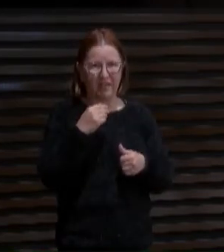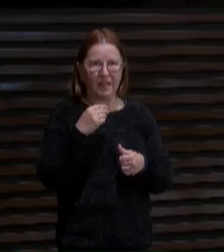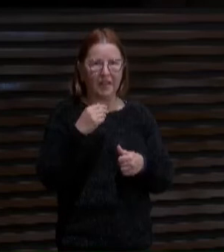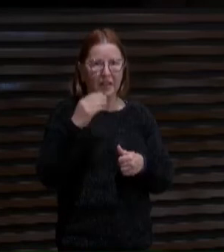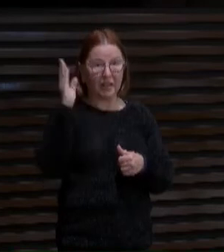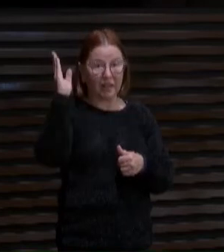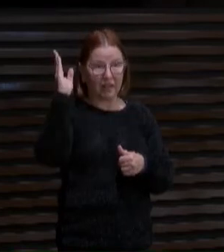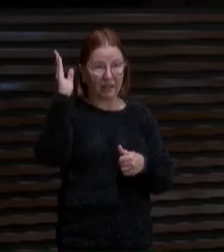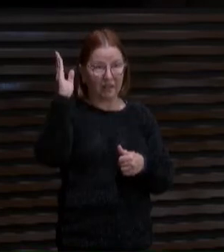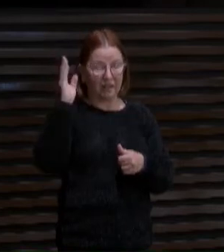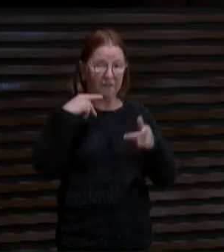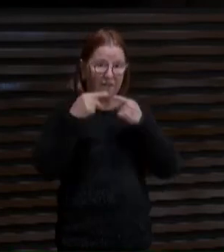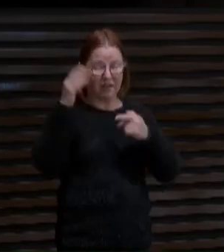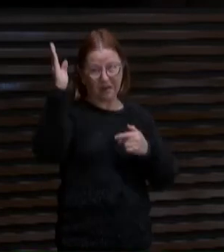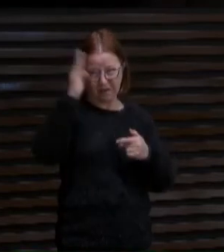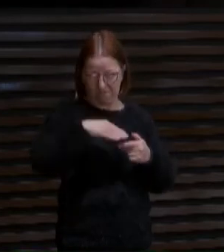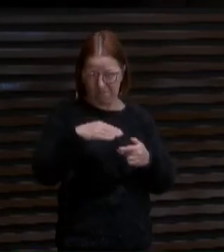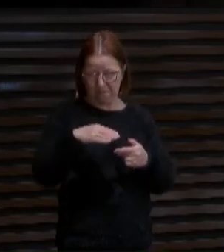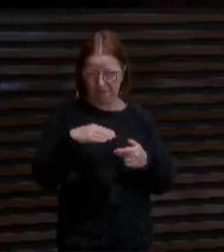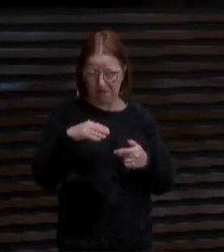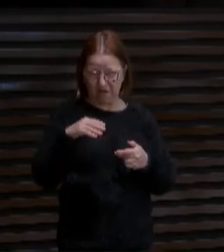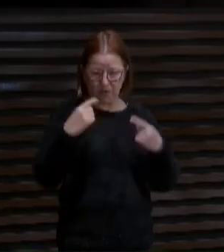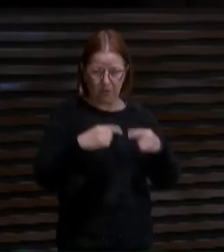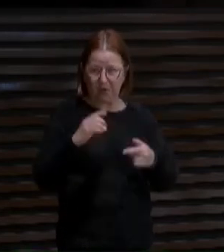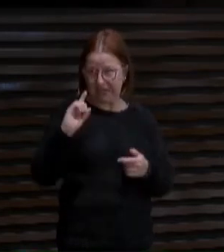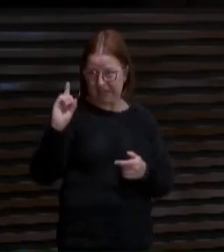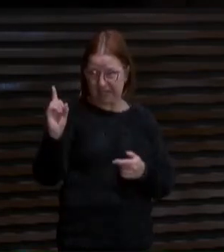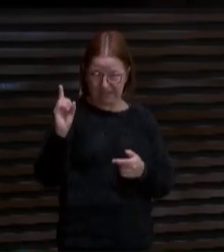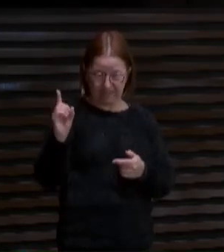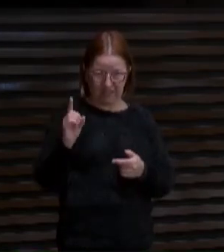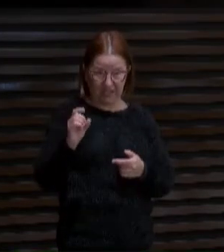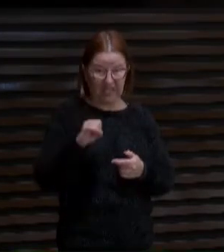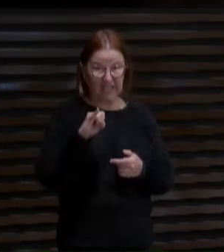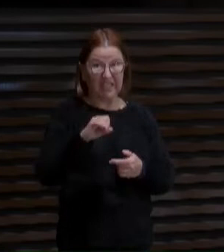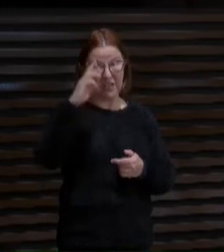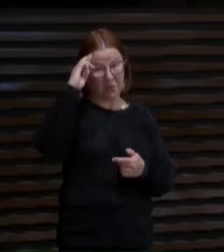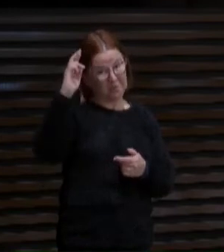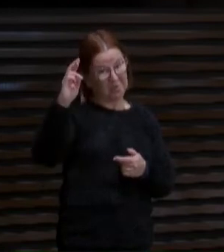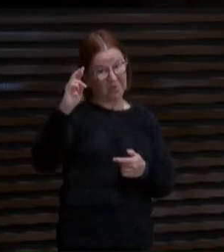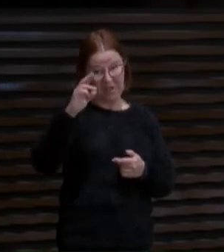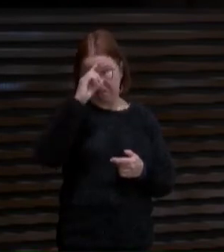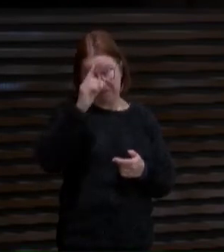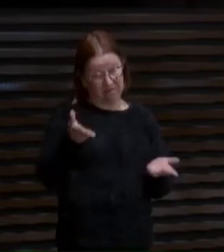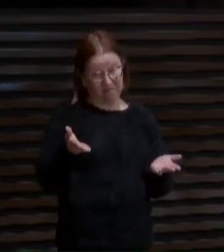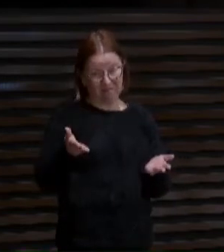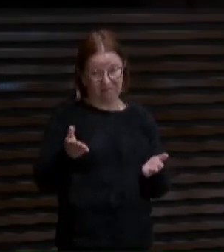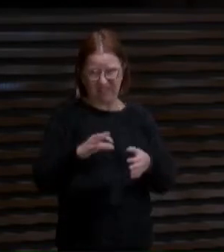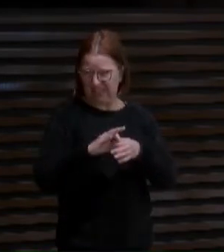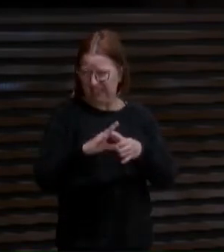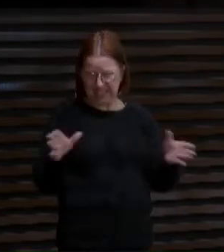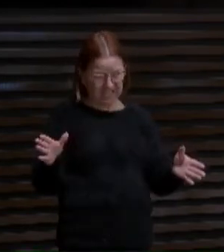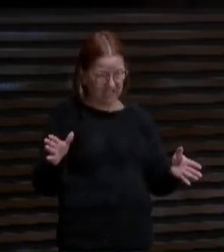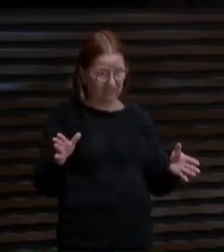amaldiçoa Davi quem diria porque assim fizeste disse mais Davi abissaia